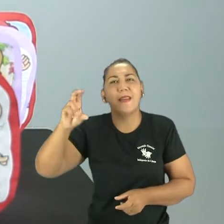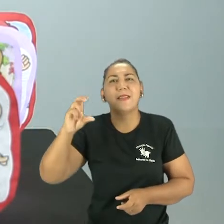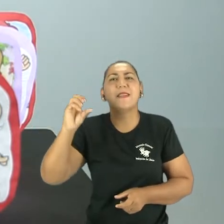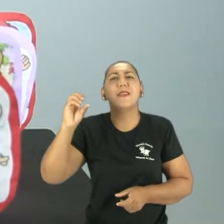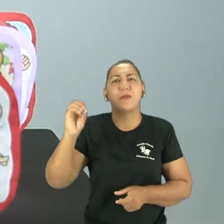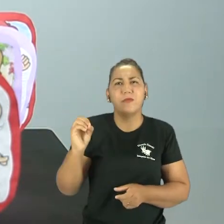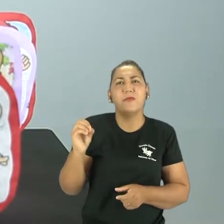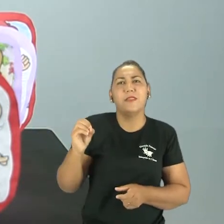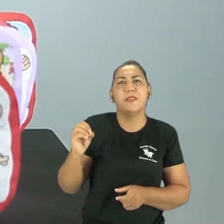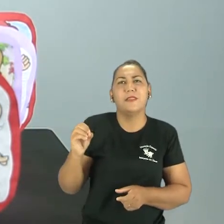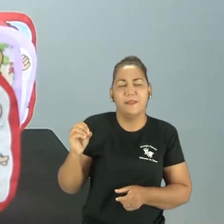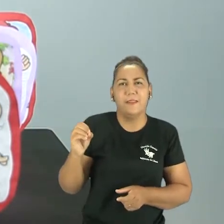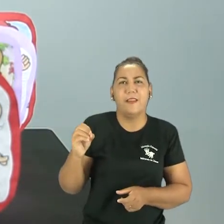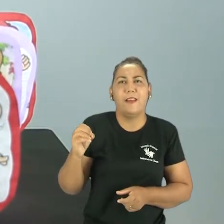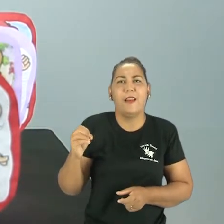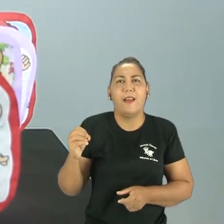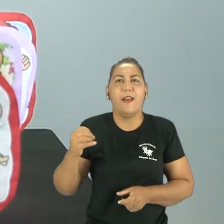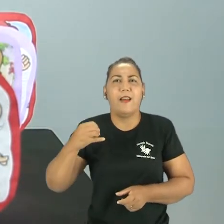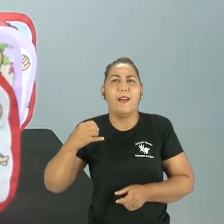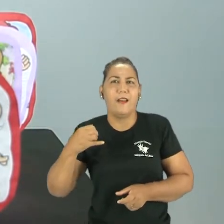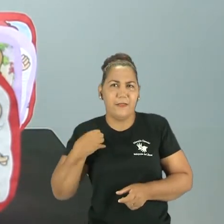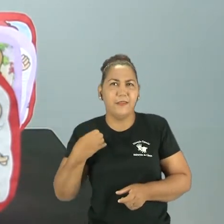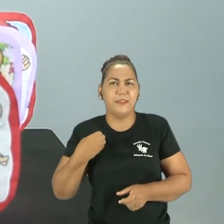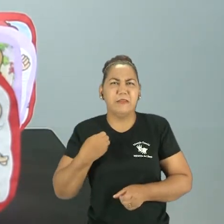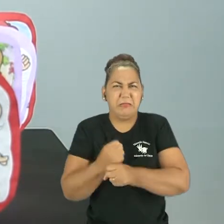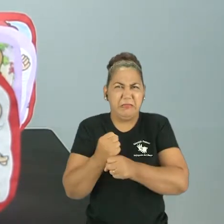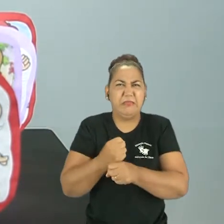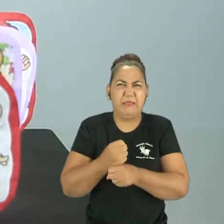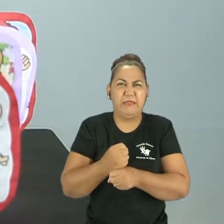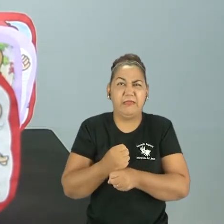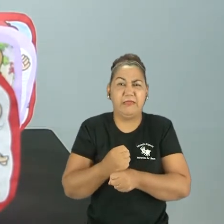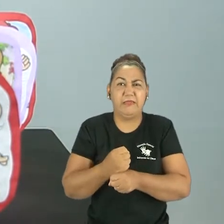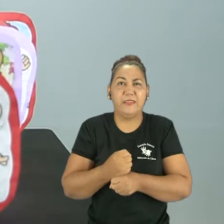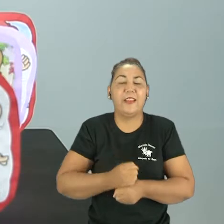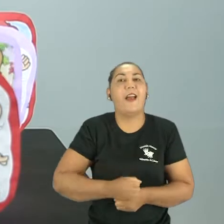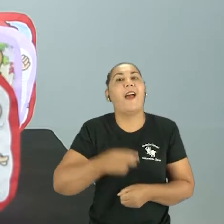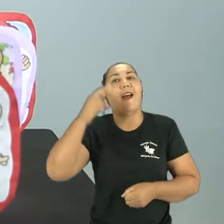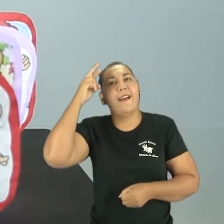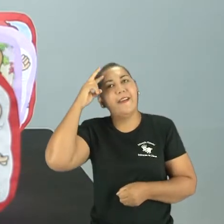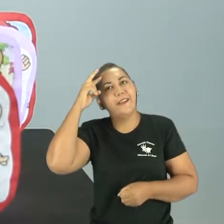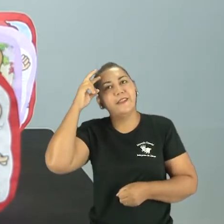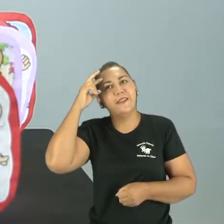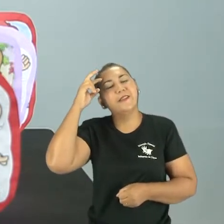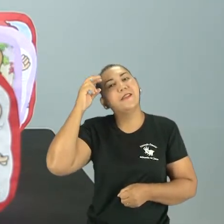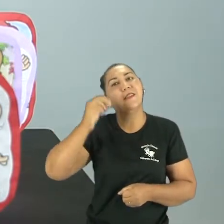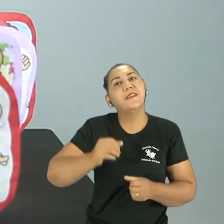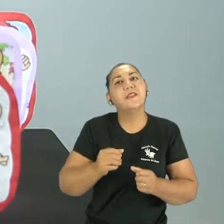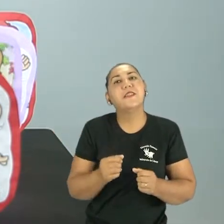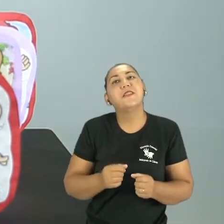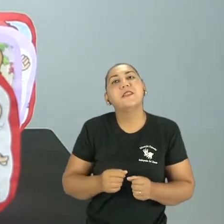anos? Muito mais. Então a história, ela é composta por